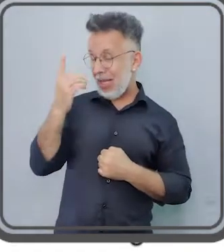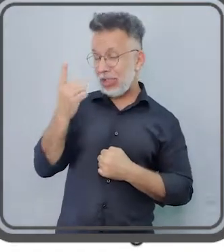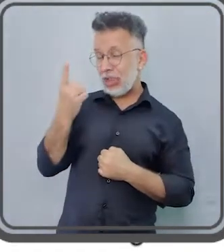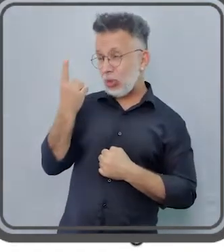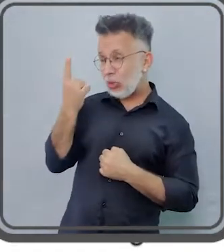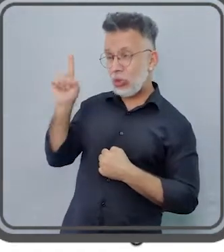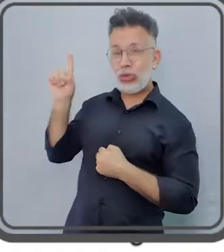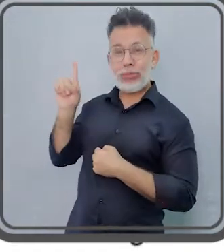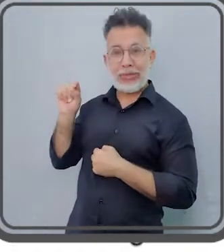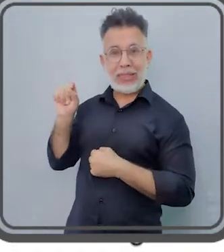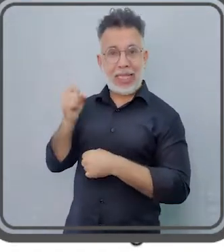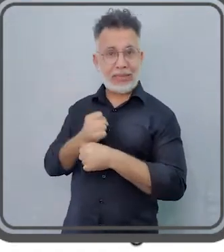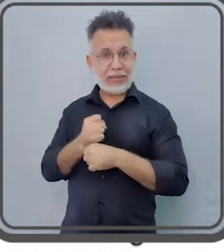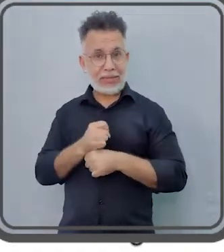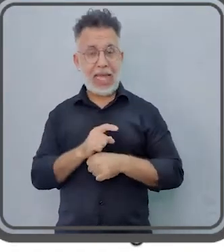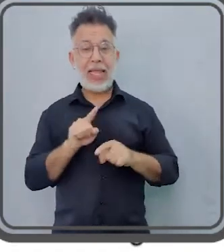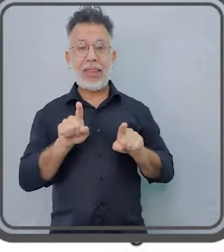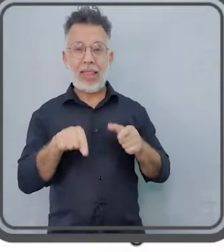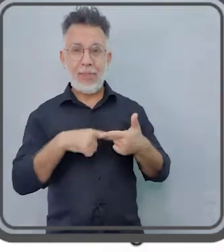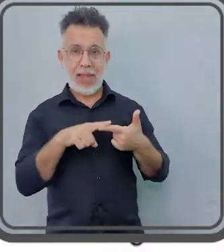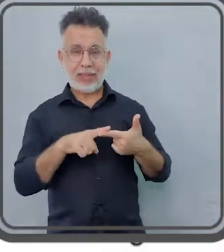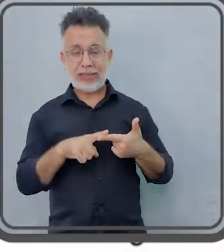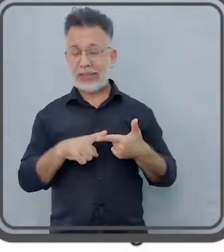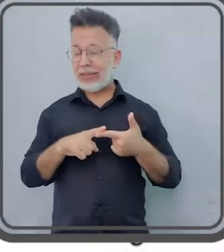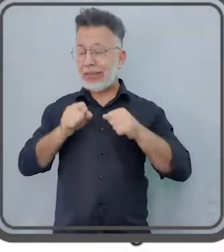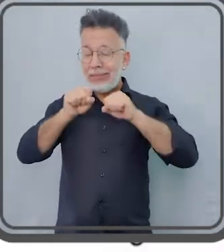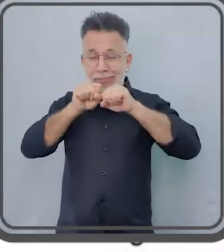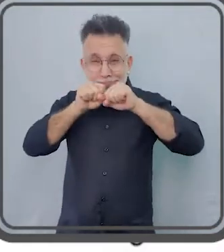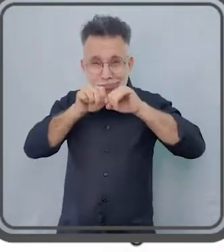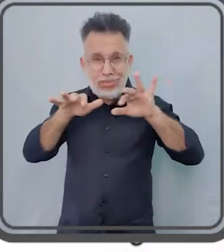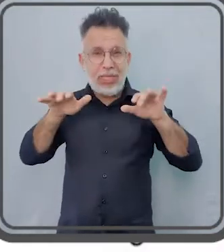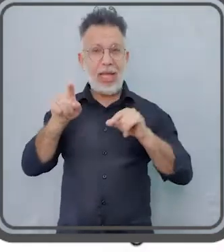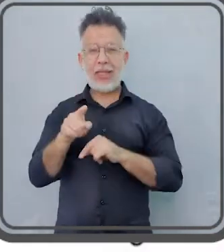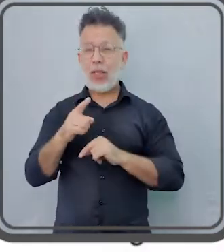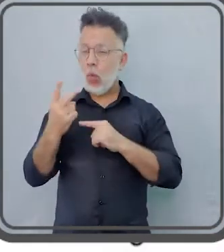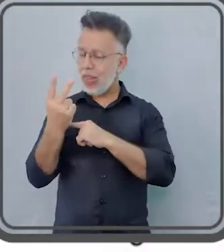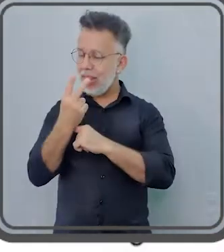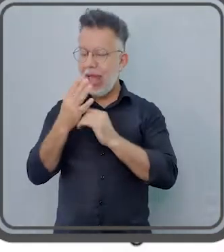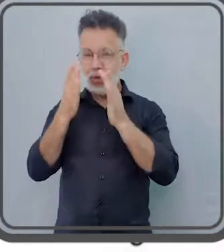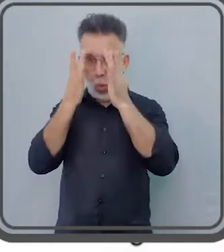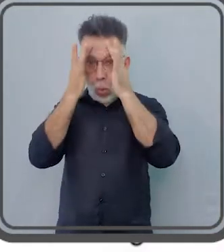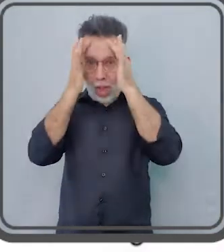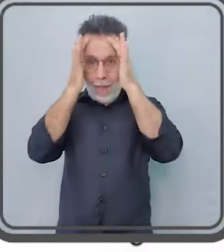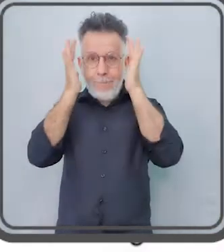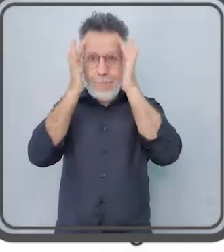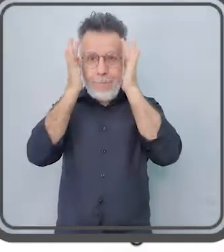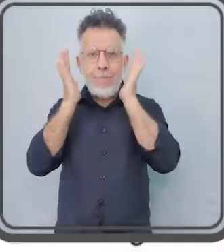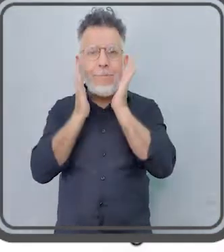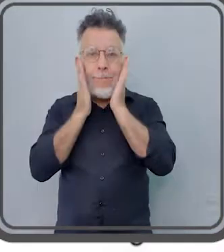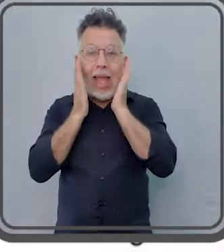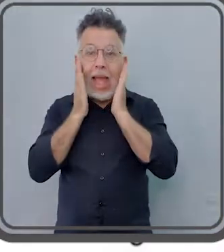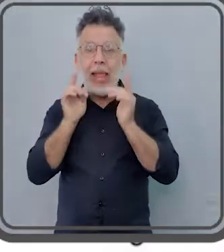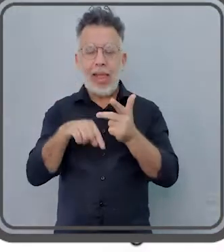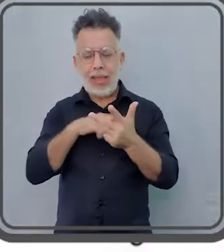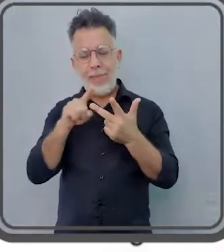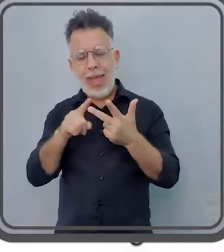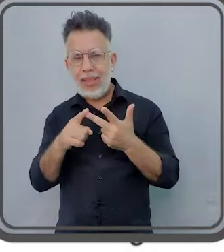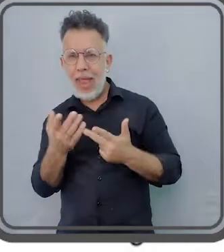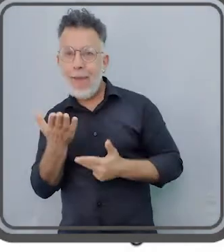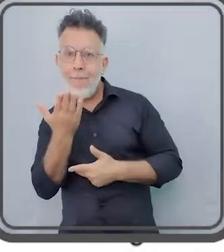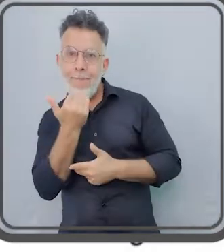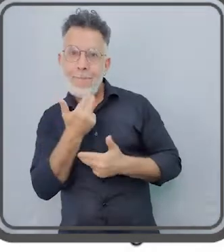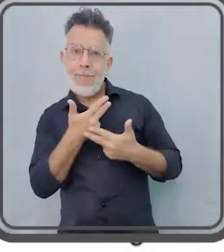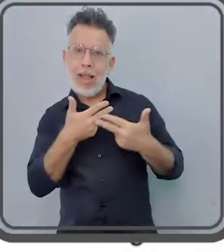esse boom do skincare, né, desse cuidado com a pele, e aí também entram produtos de alimentação. Então, o bem-estar é esse